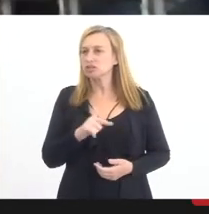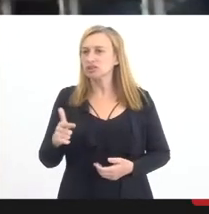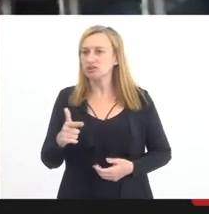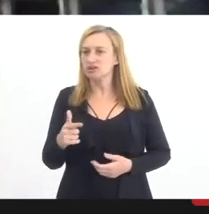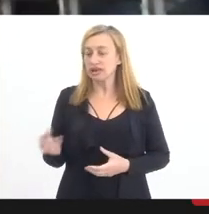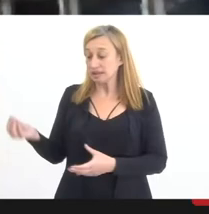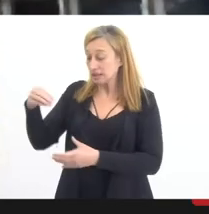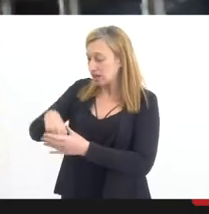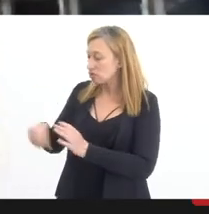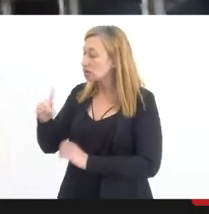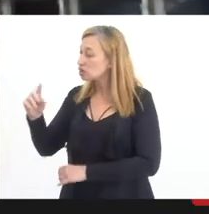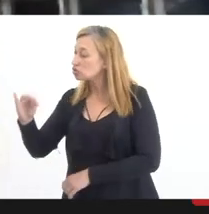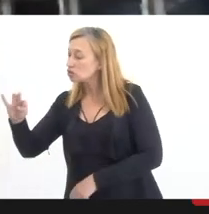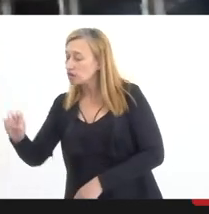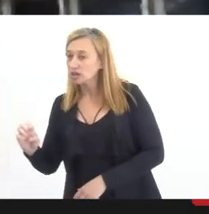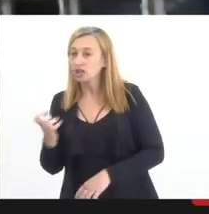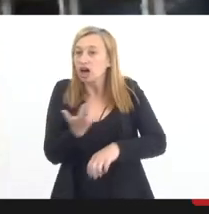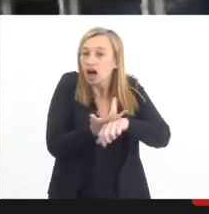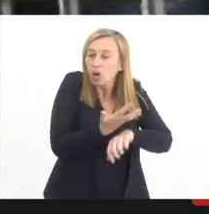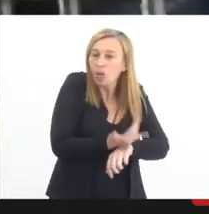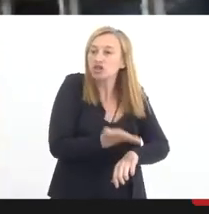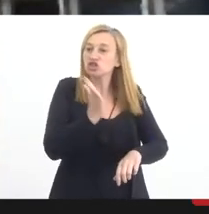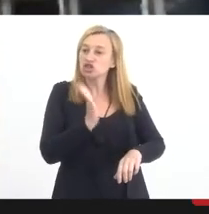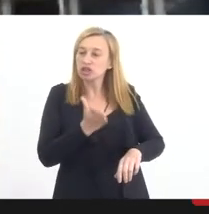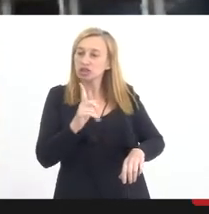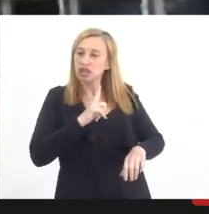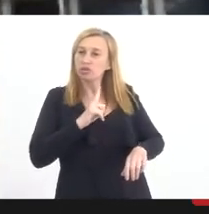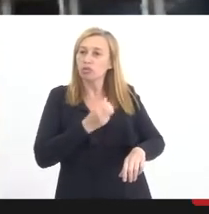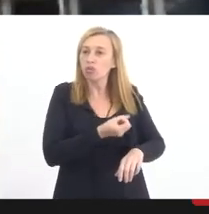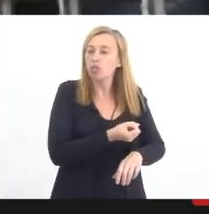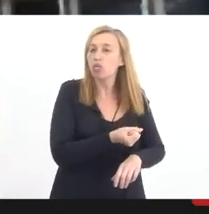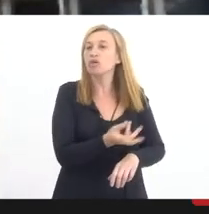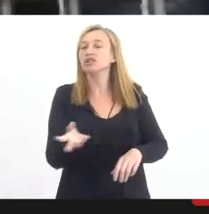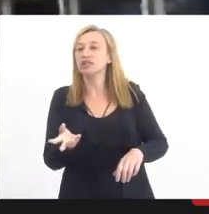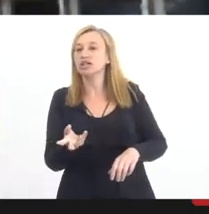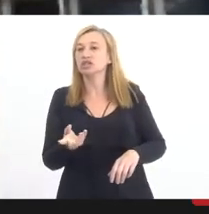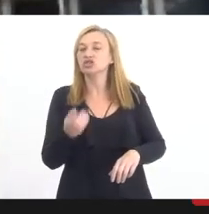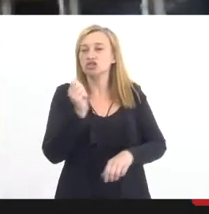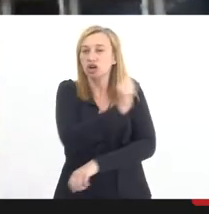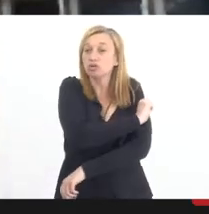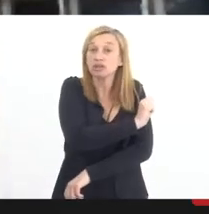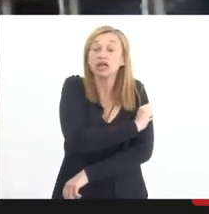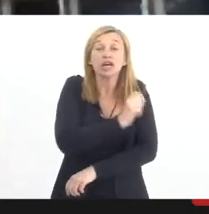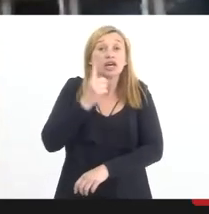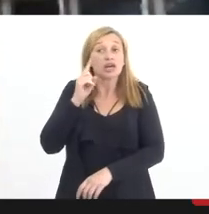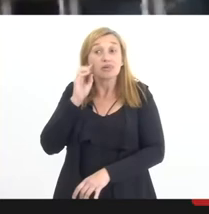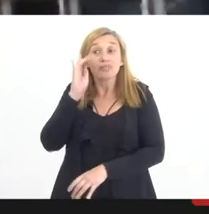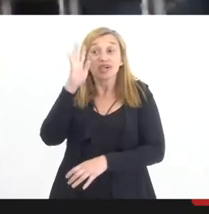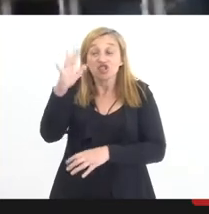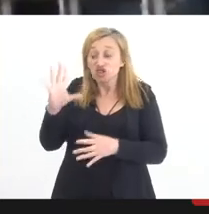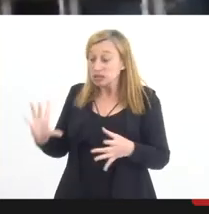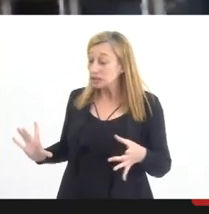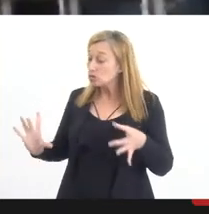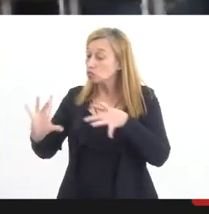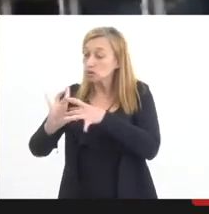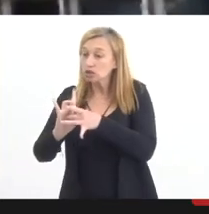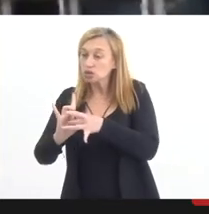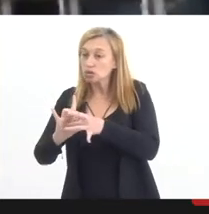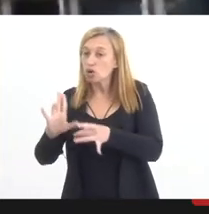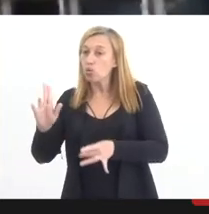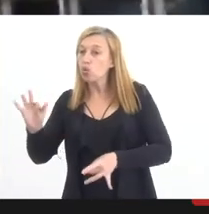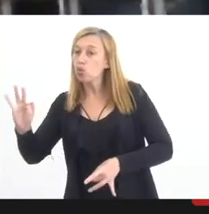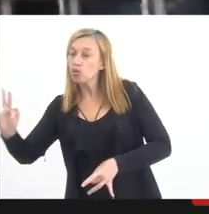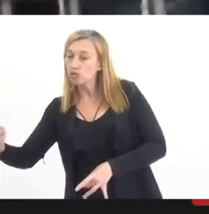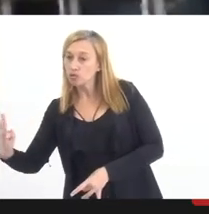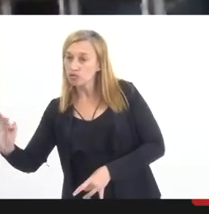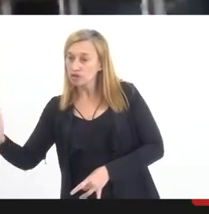Zona Oeste, a UERJ já tem essa quantidade de alunos. Imagina ela se unindo ao UENF, como